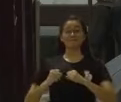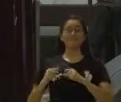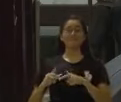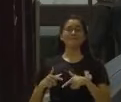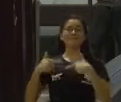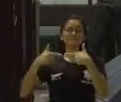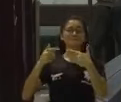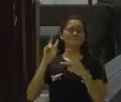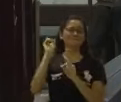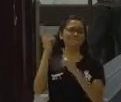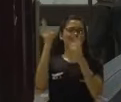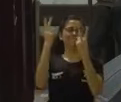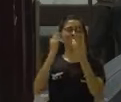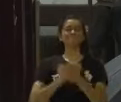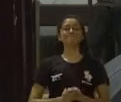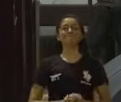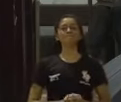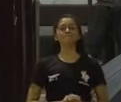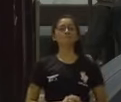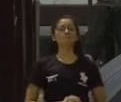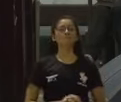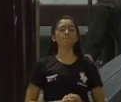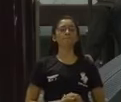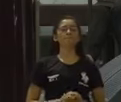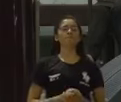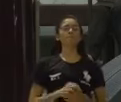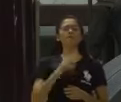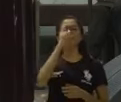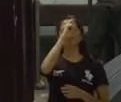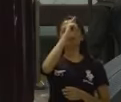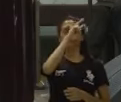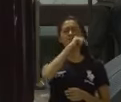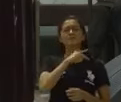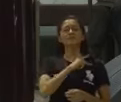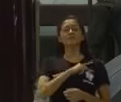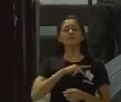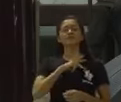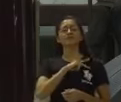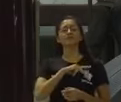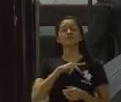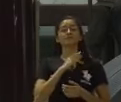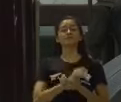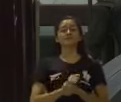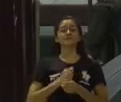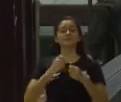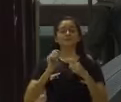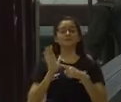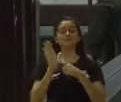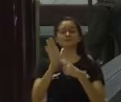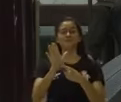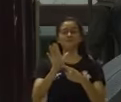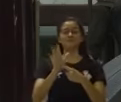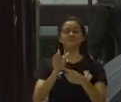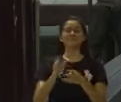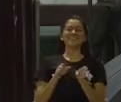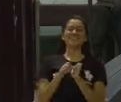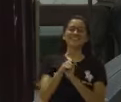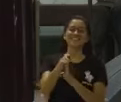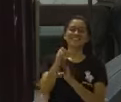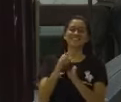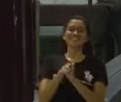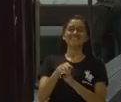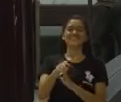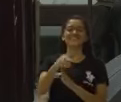aqui, baseado na experiência de Paulo aos Efésios 6:10. Ele aconselha os